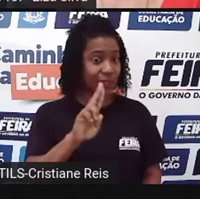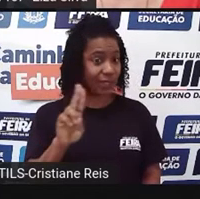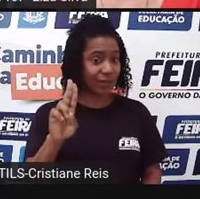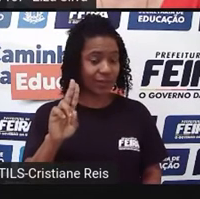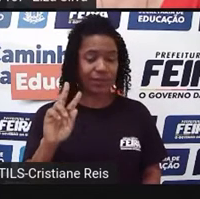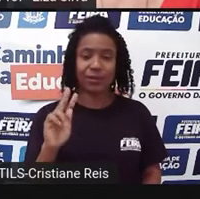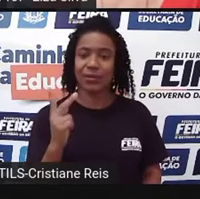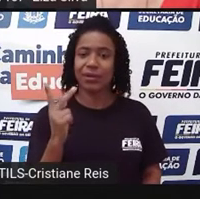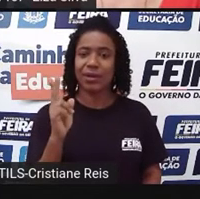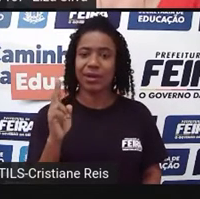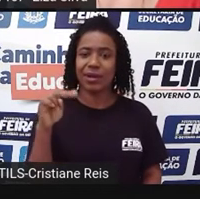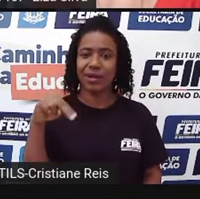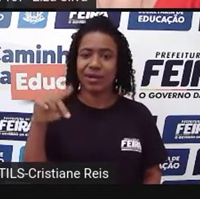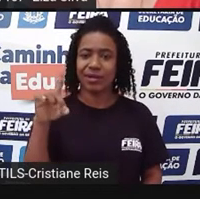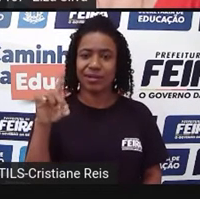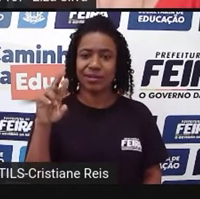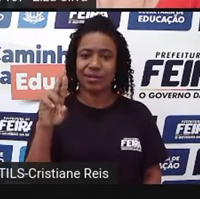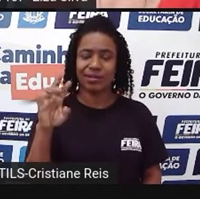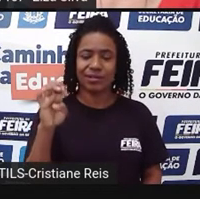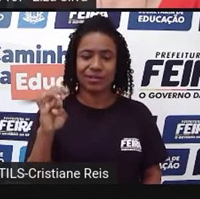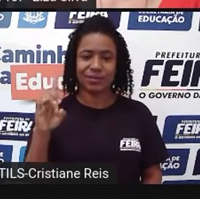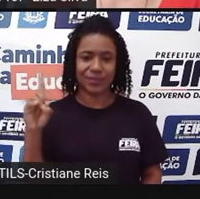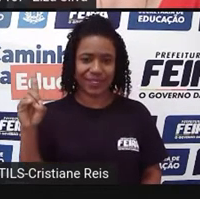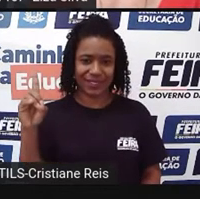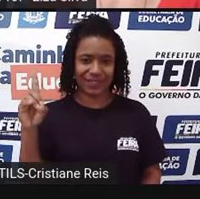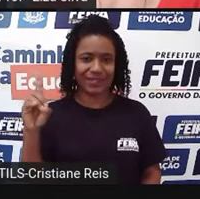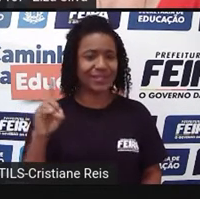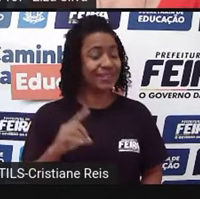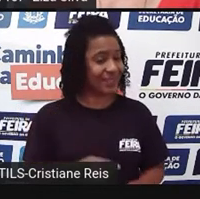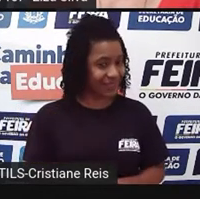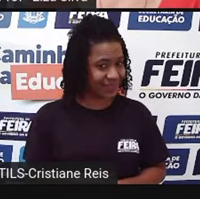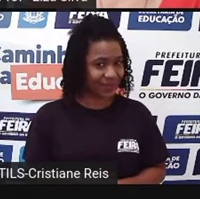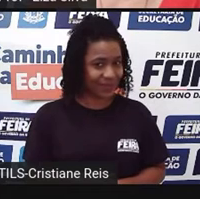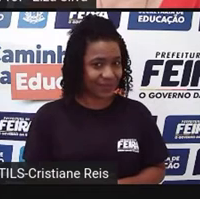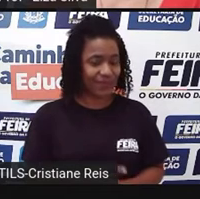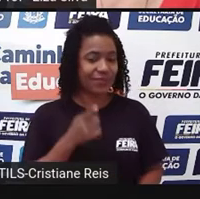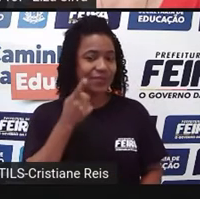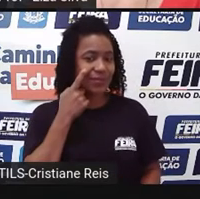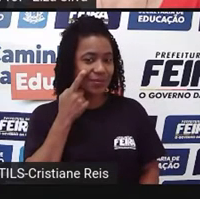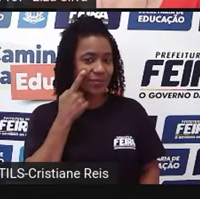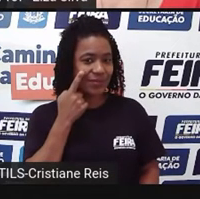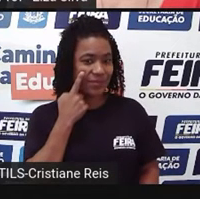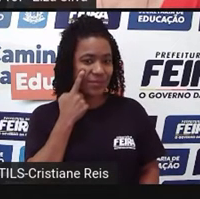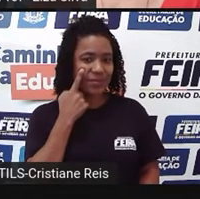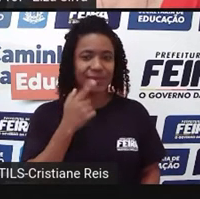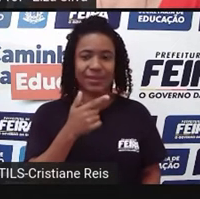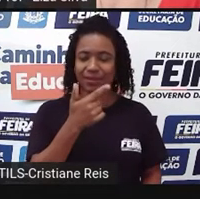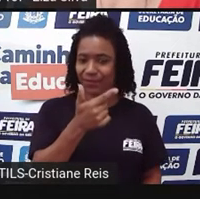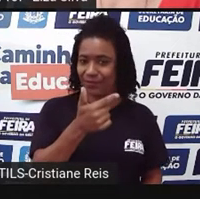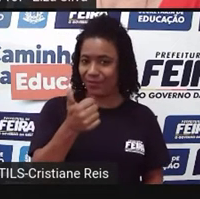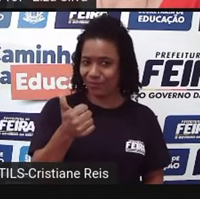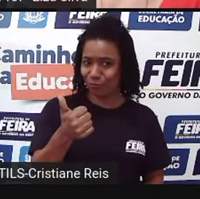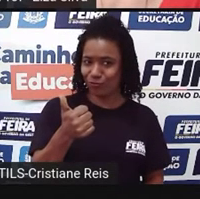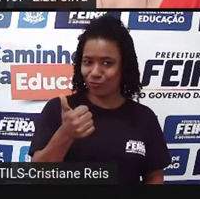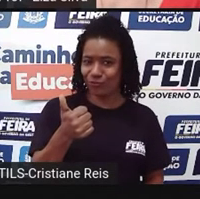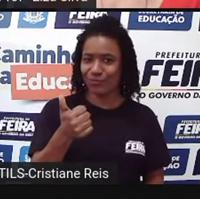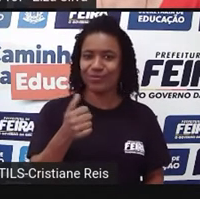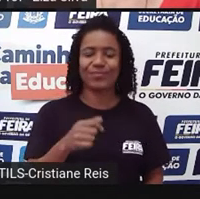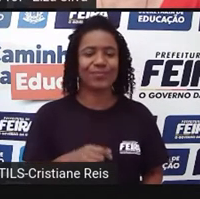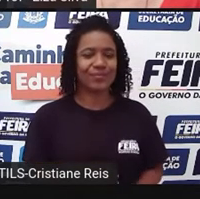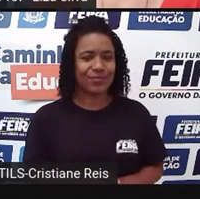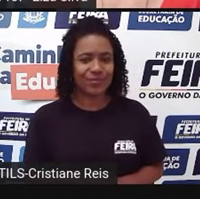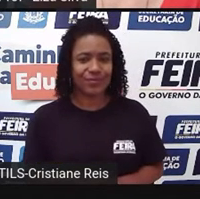tarde no final em 2100 então primeiro a dezena tio em One 21